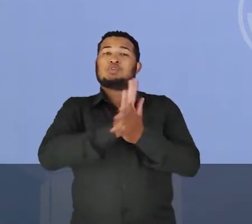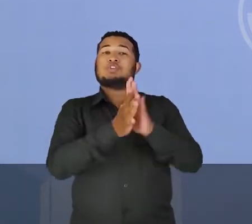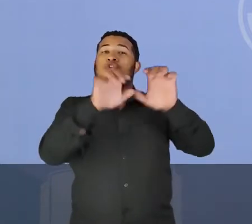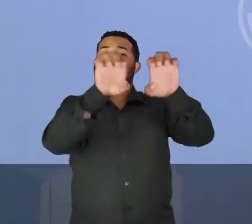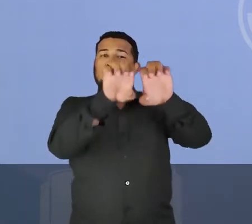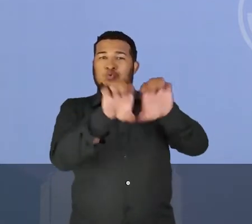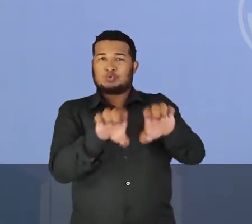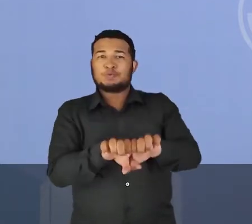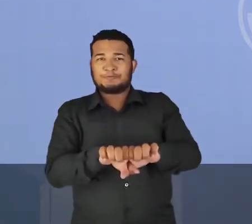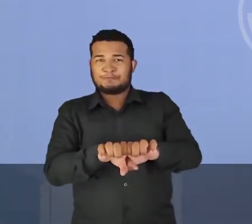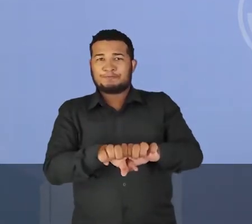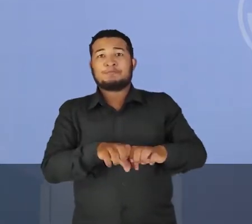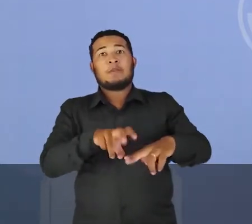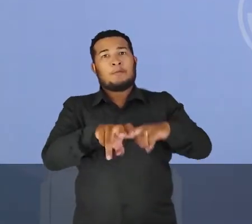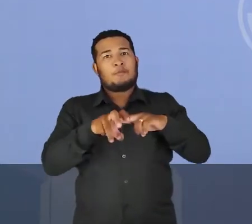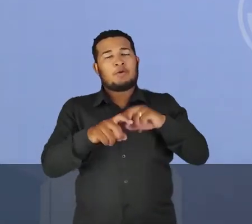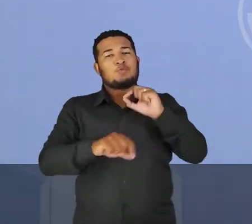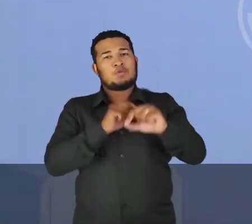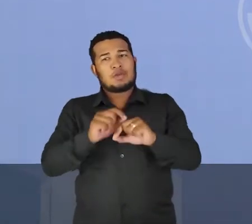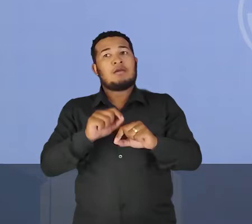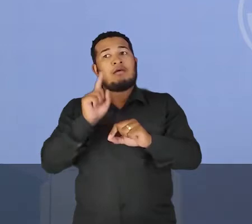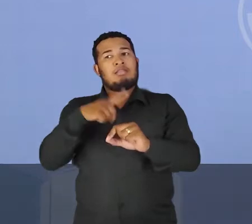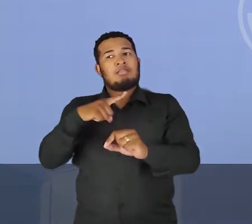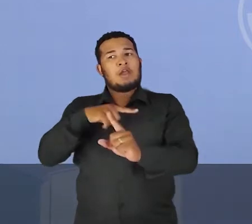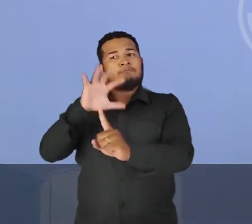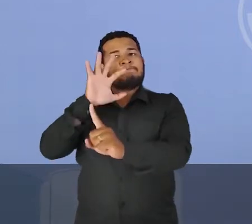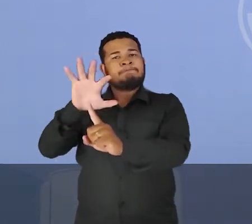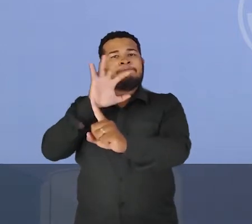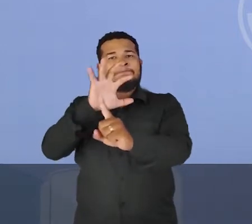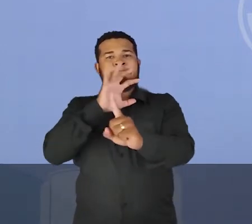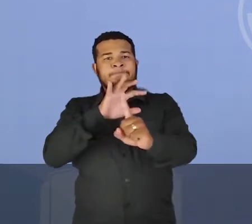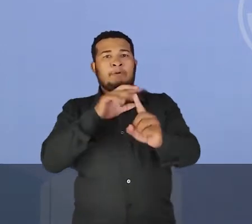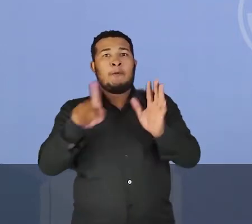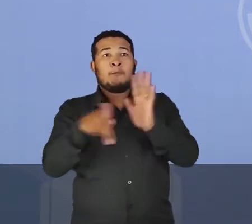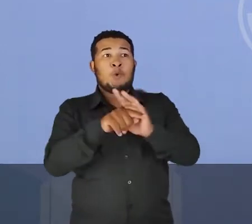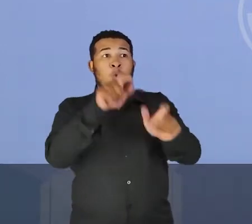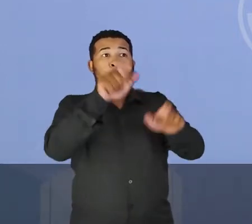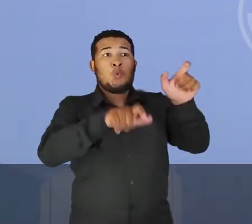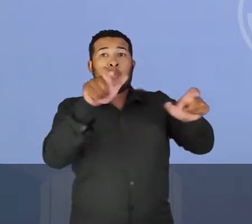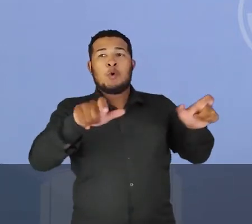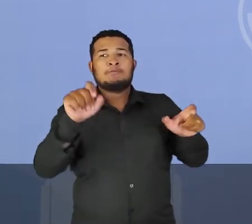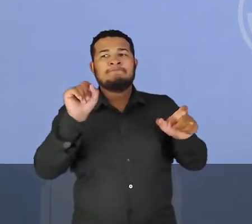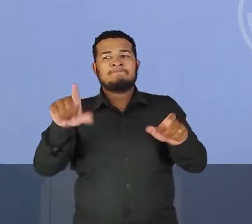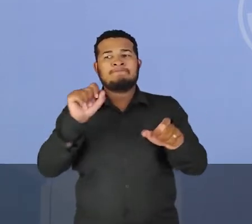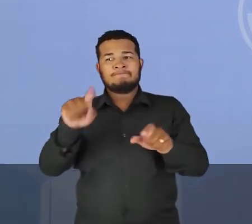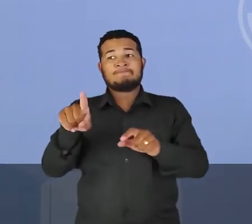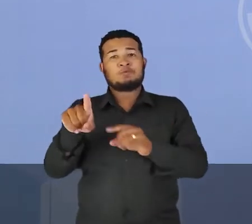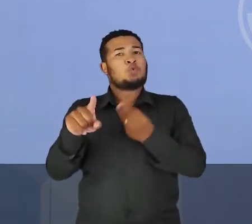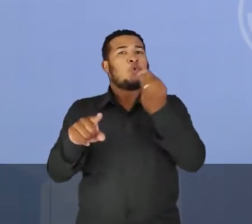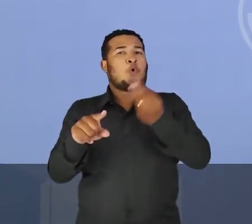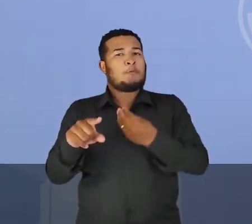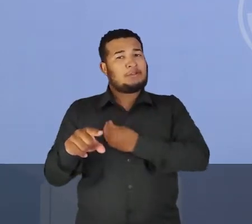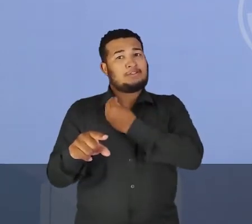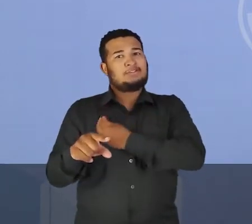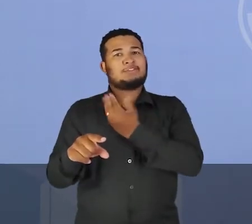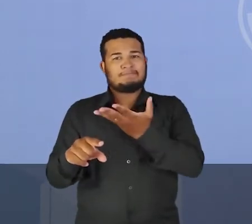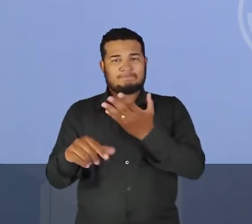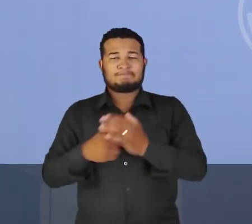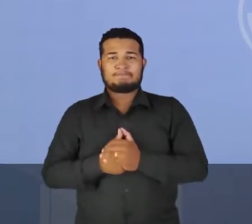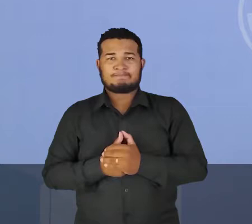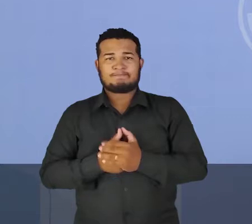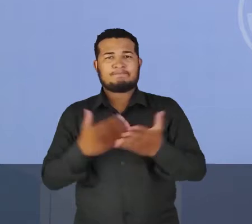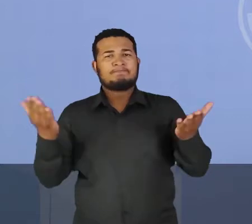o seu preconceito estaria afetando a existência do azul. Então vamos agora ver